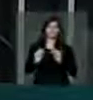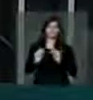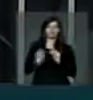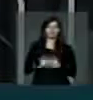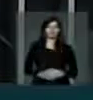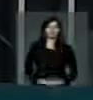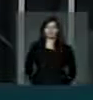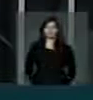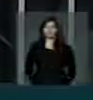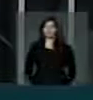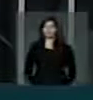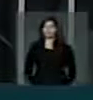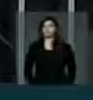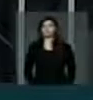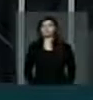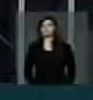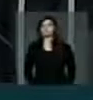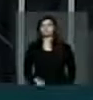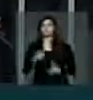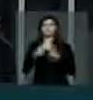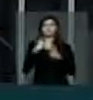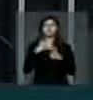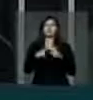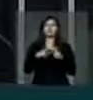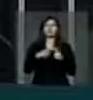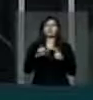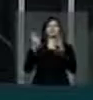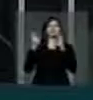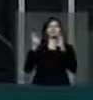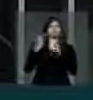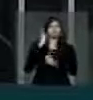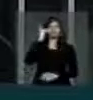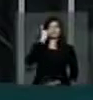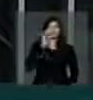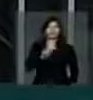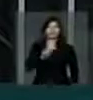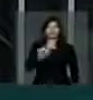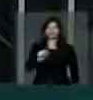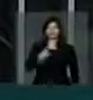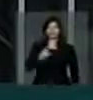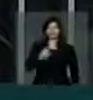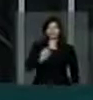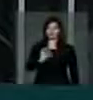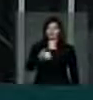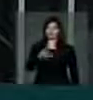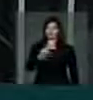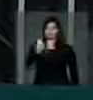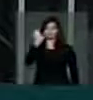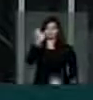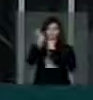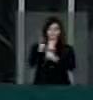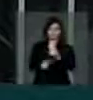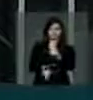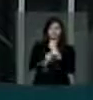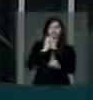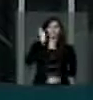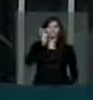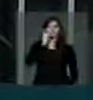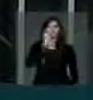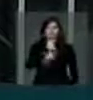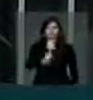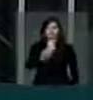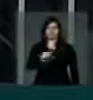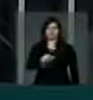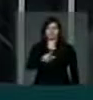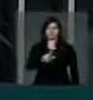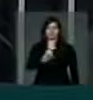criado em termos de problema, entre aspas, pelo deputado Garotinho. O deputado Garotinho tem uma história política